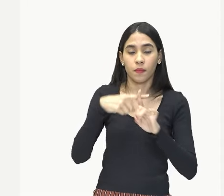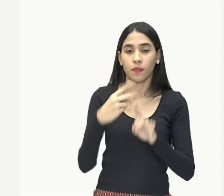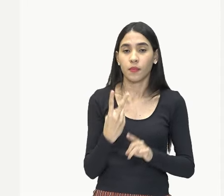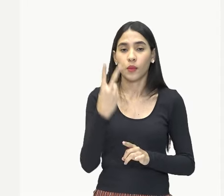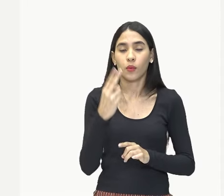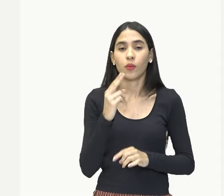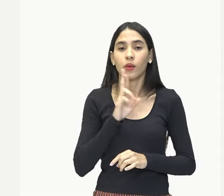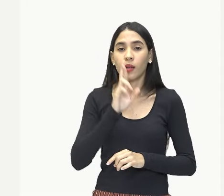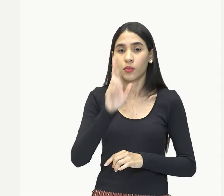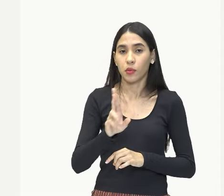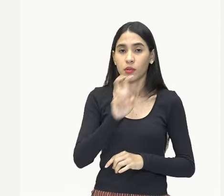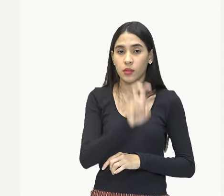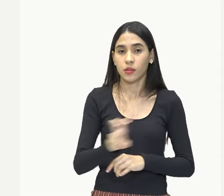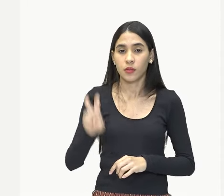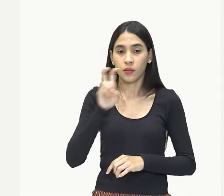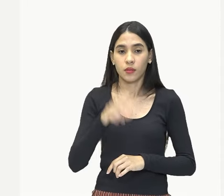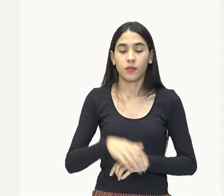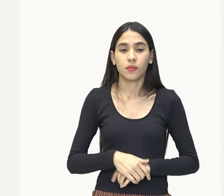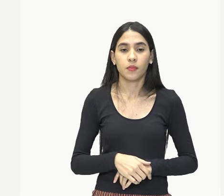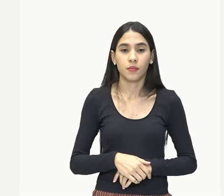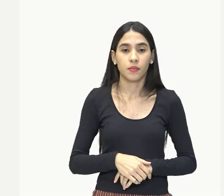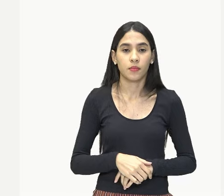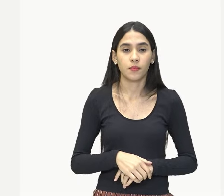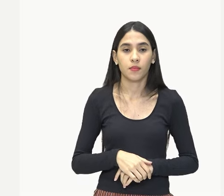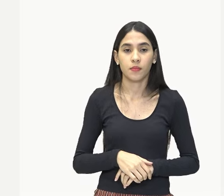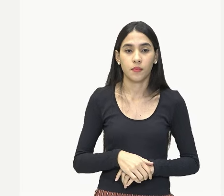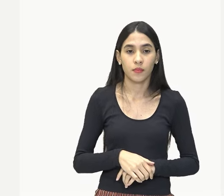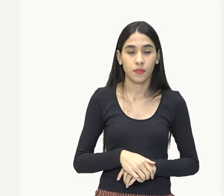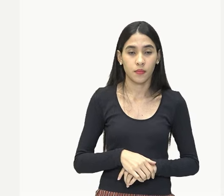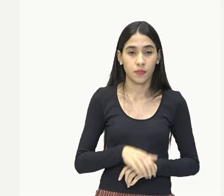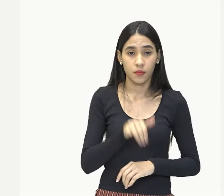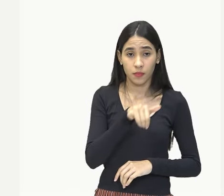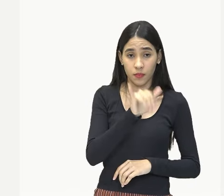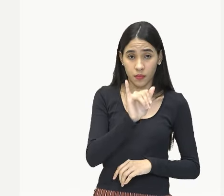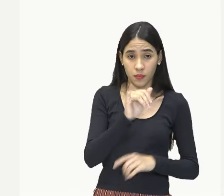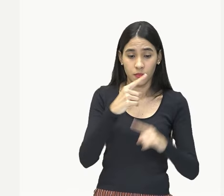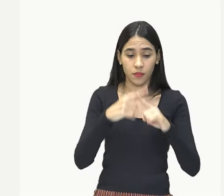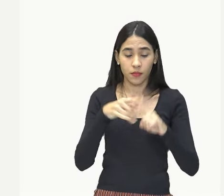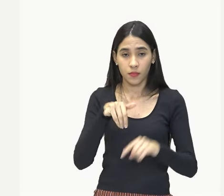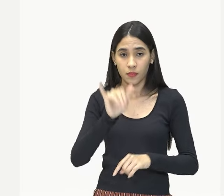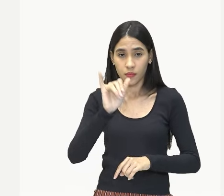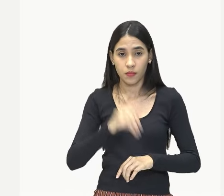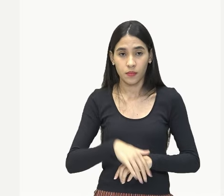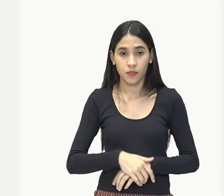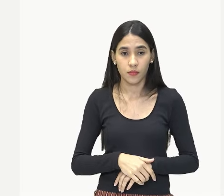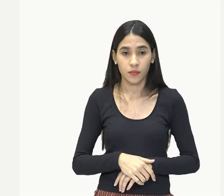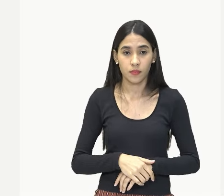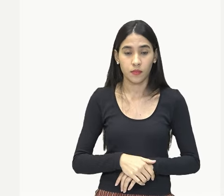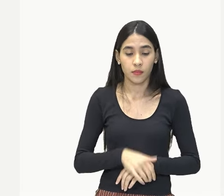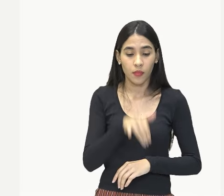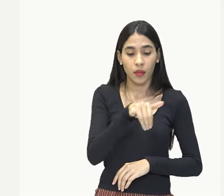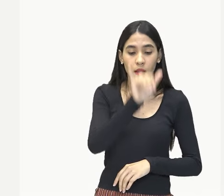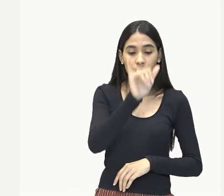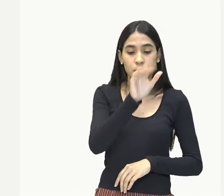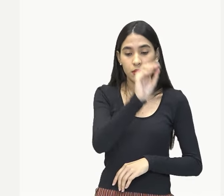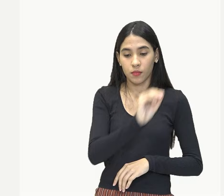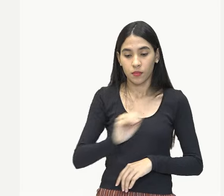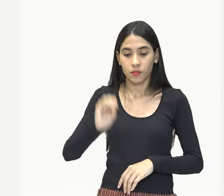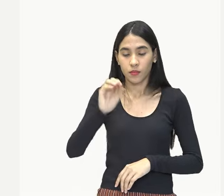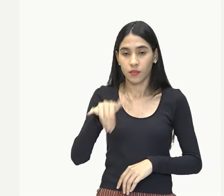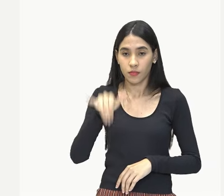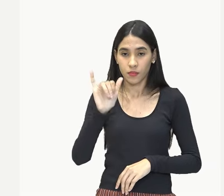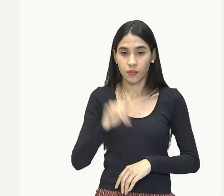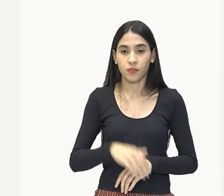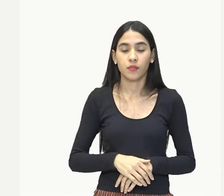5. A vez do y agora. Multiplicação de potência de mesma base, vou repetir a base e